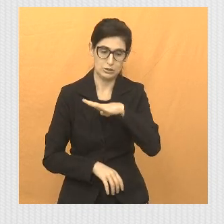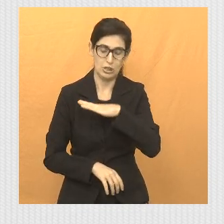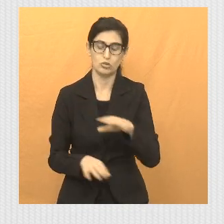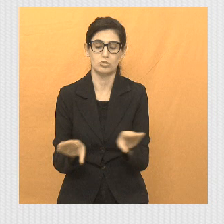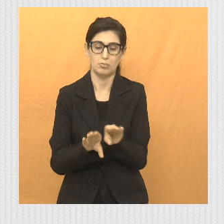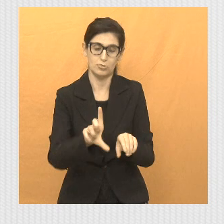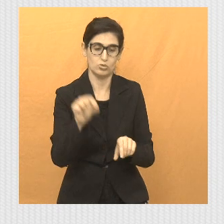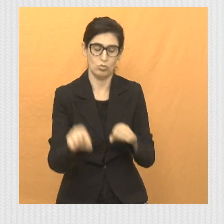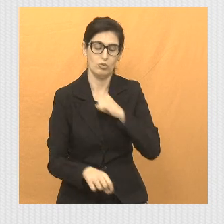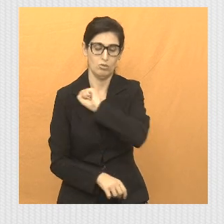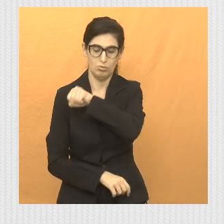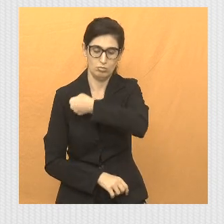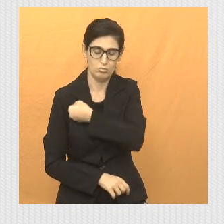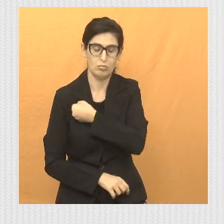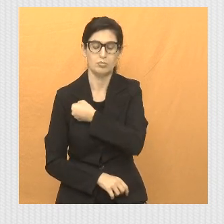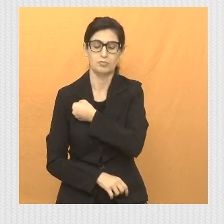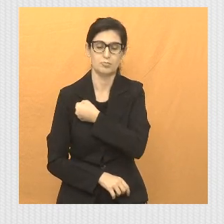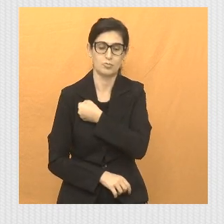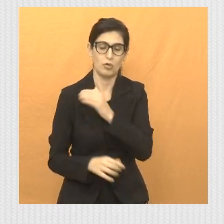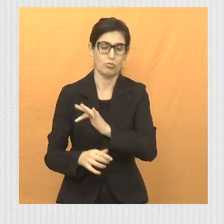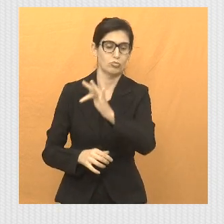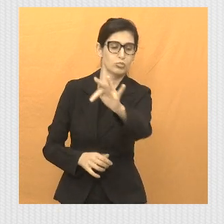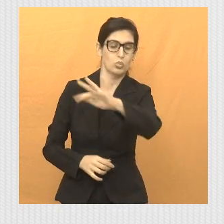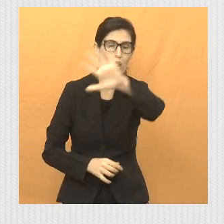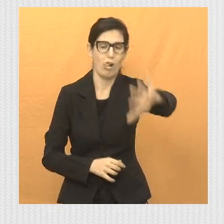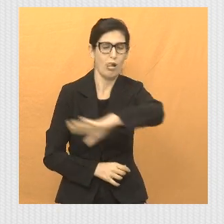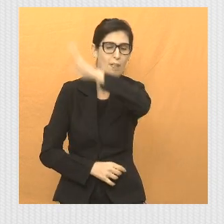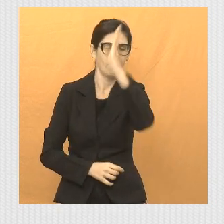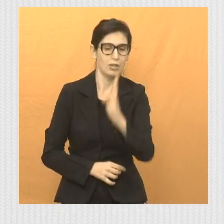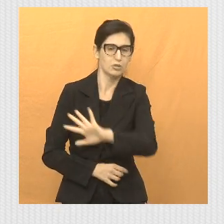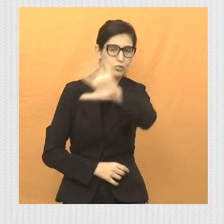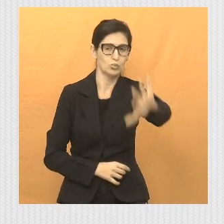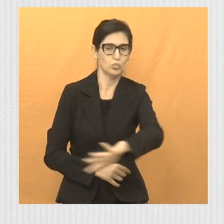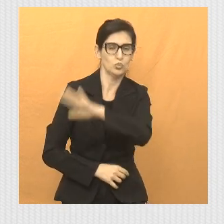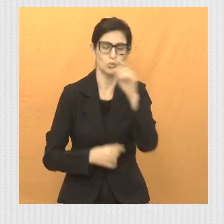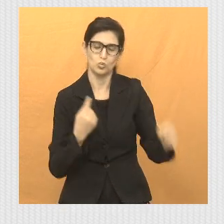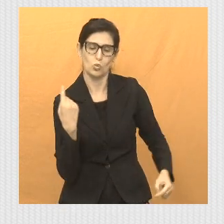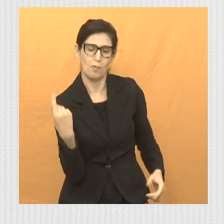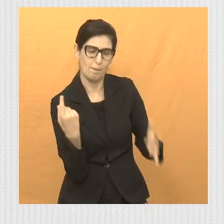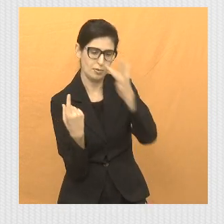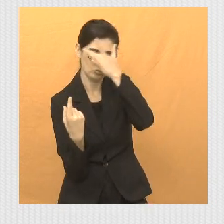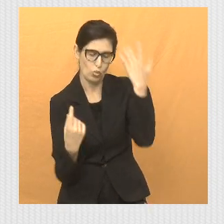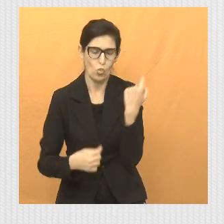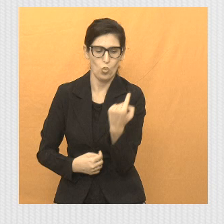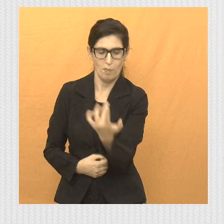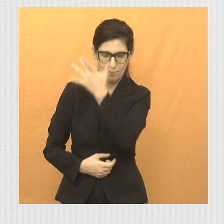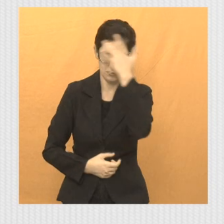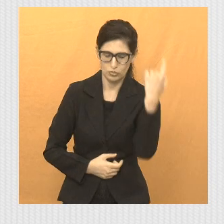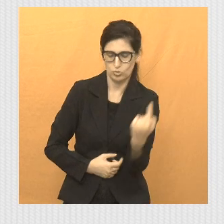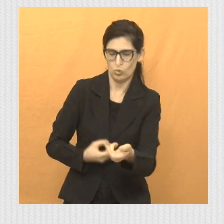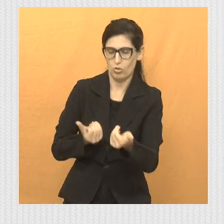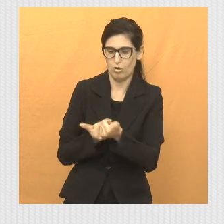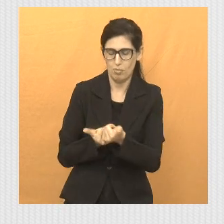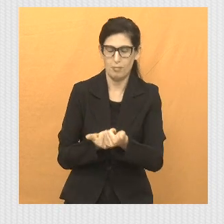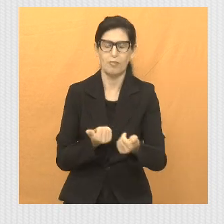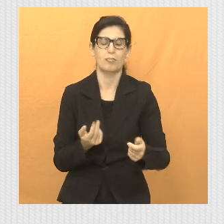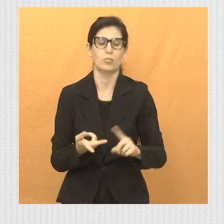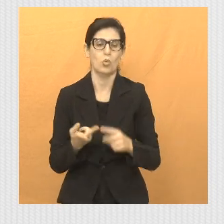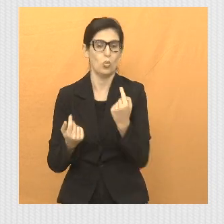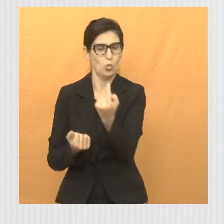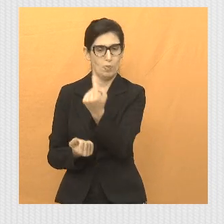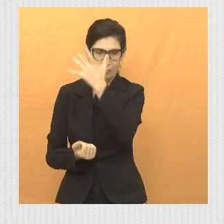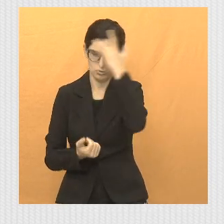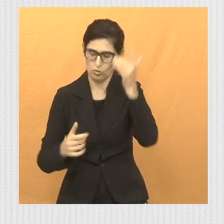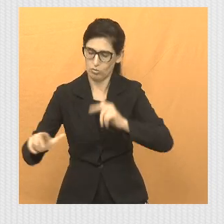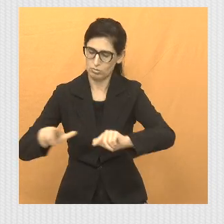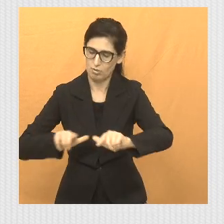etapa nacional, sendo um usuário titular, um gestor suplente, um trabalhador primeiro